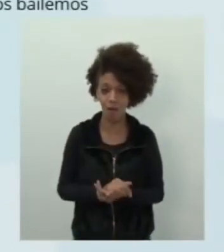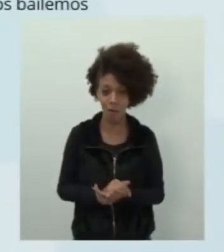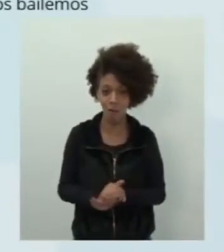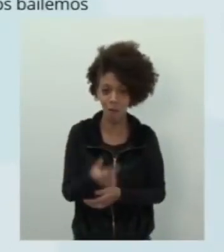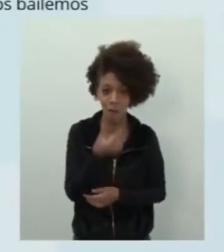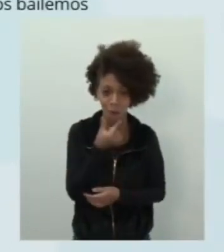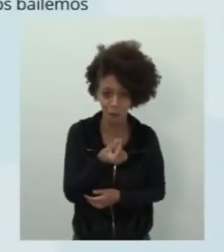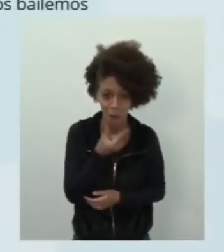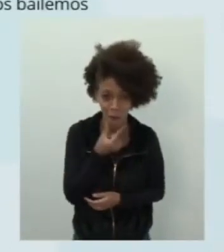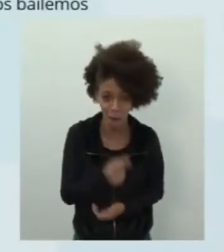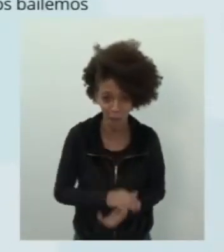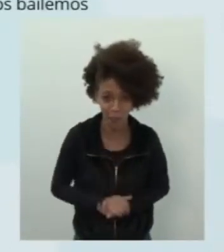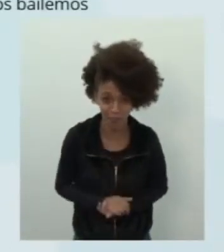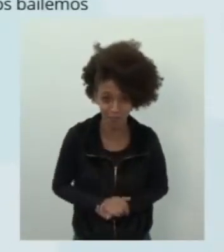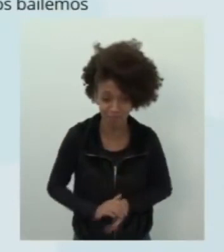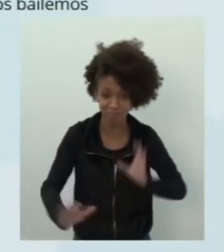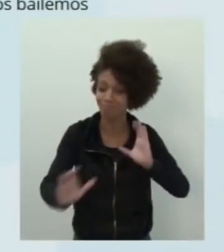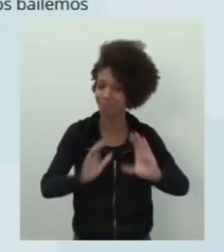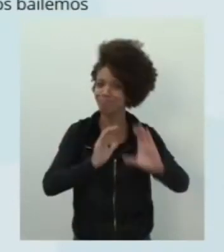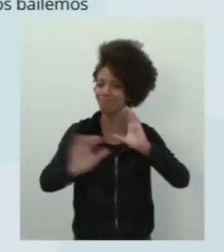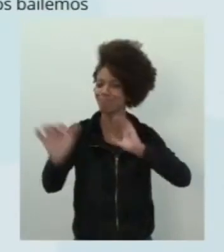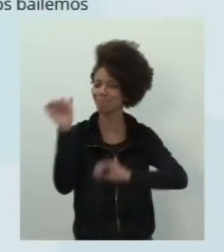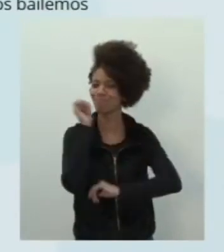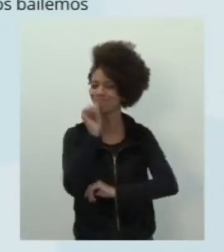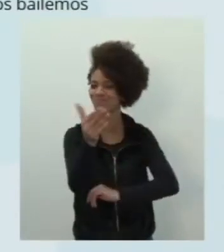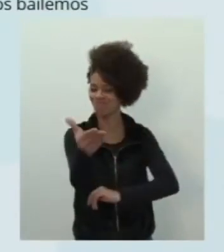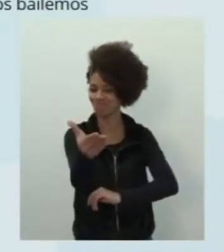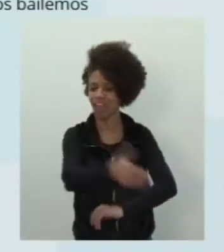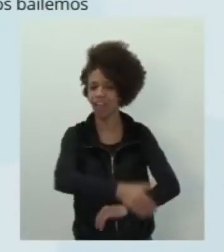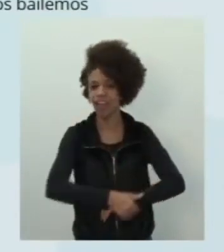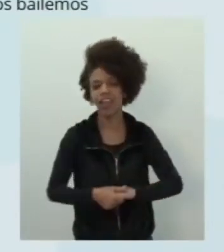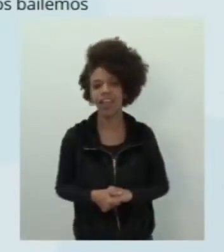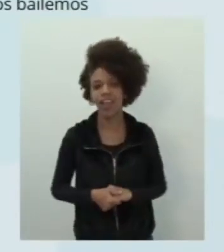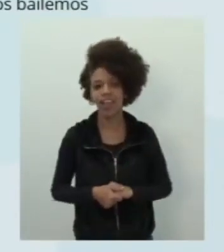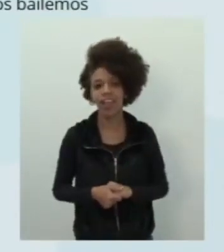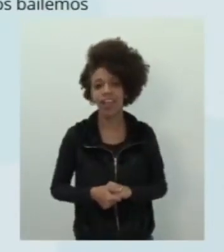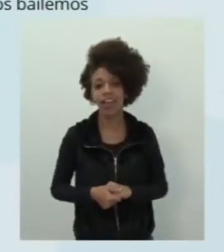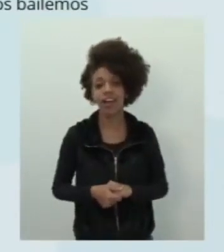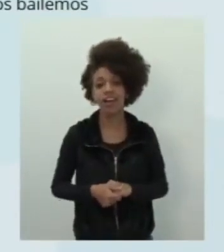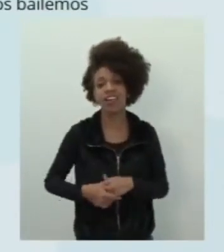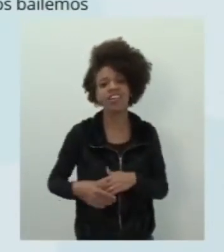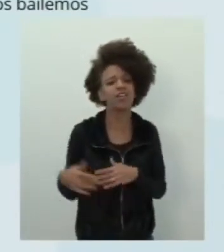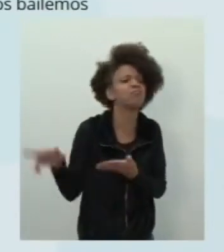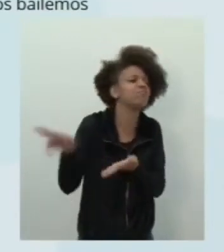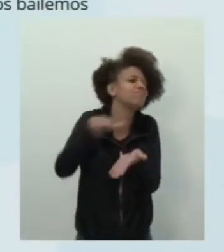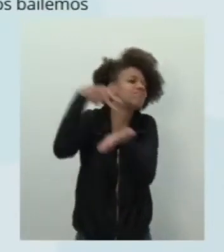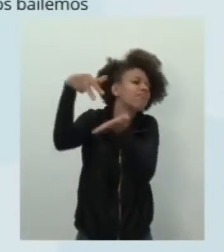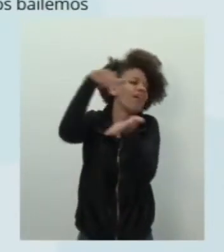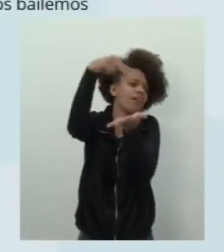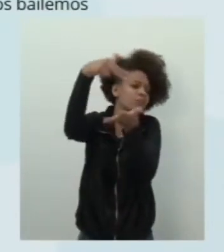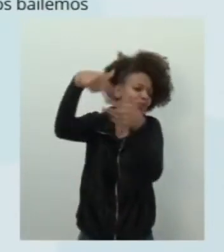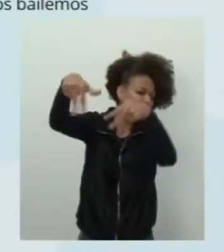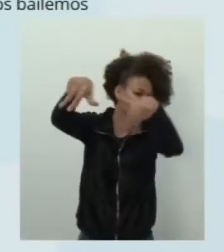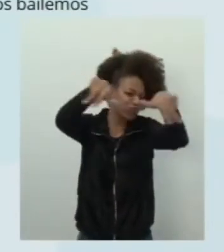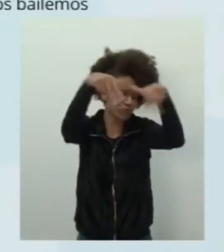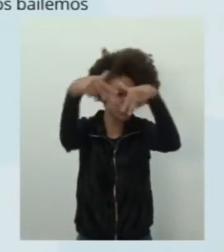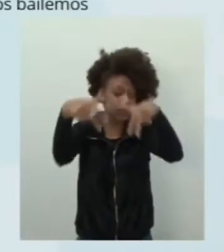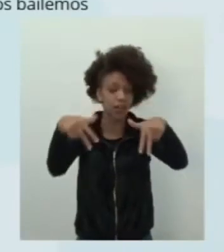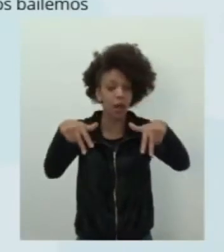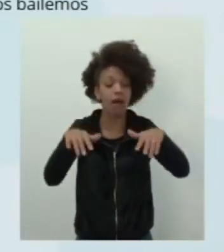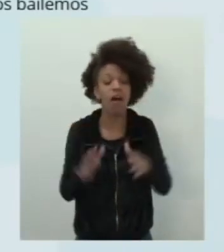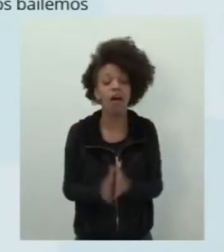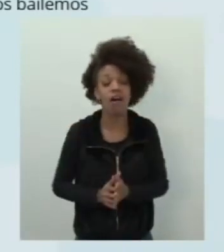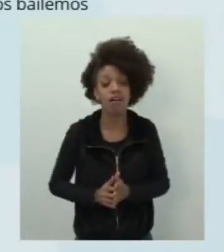fez uma cantiga de amigo eu lírico feminino. Bailemos nós já todas três, ai amigas, só aquestas